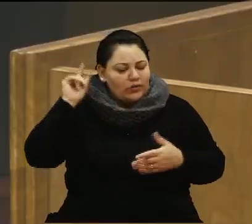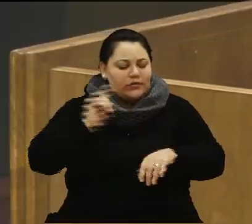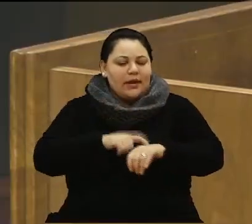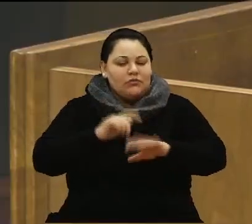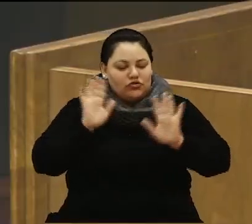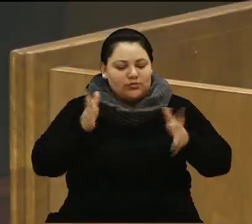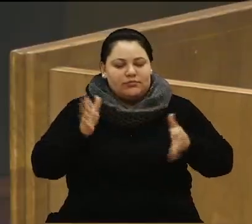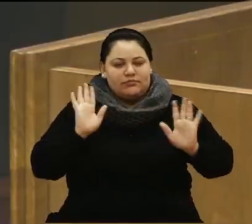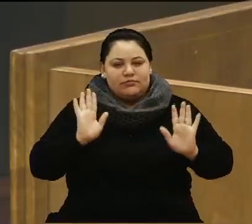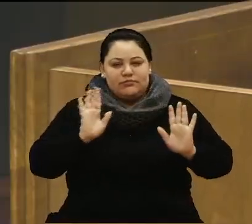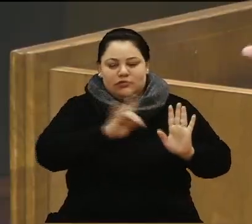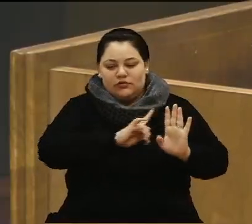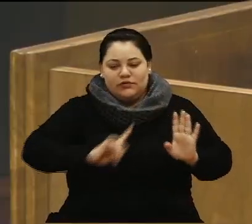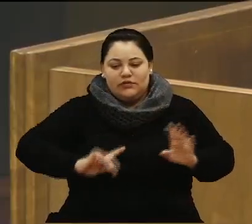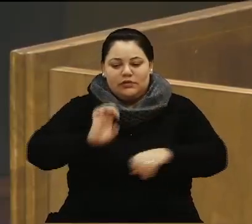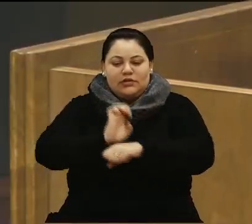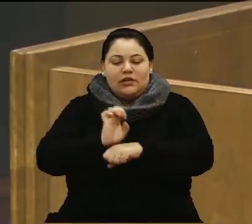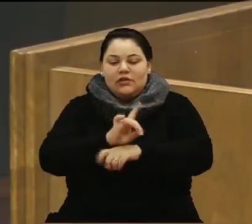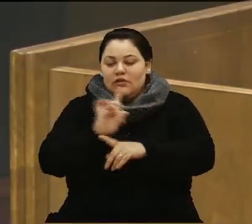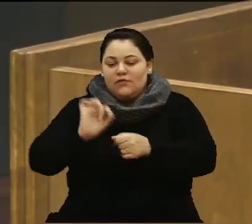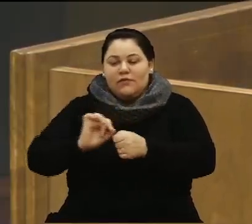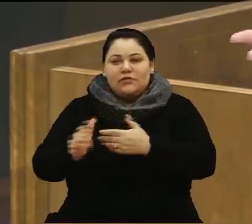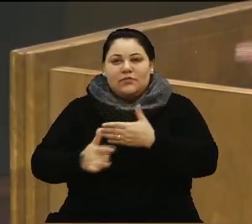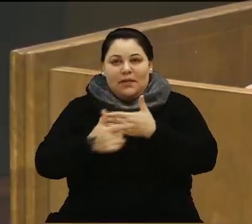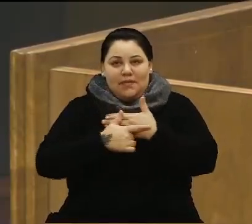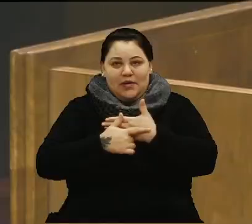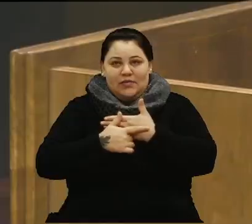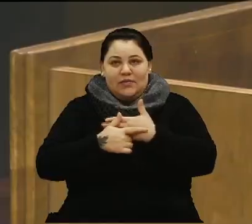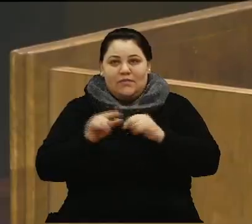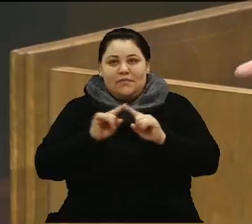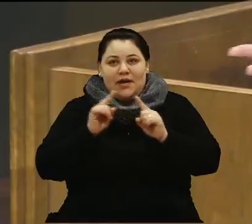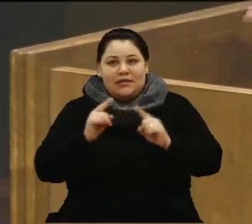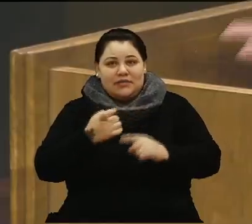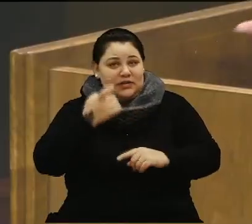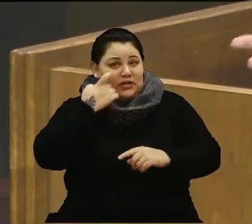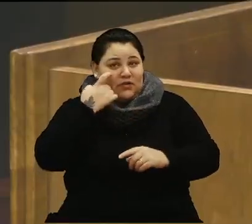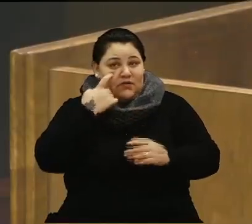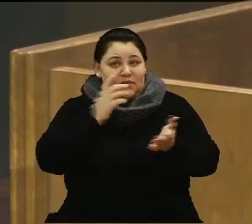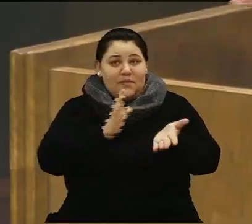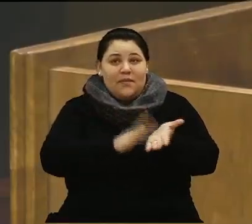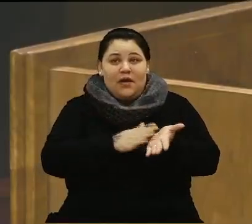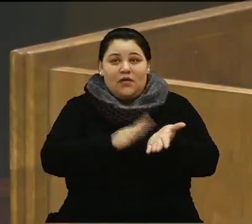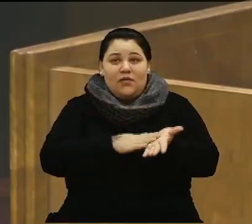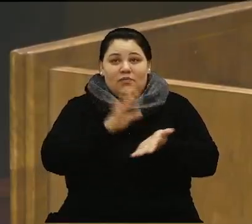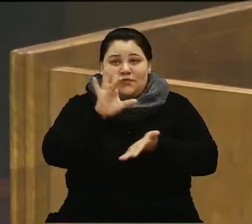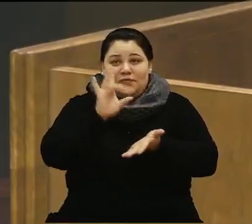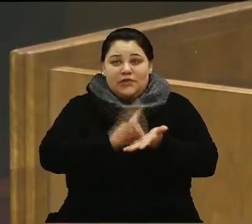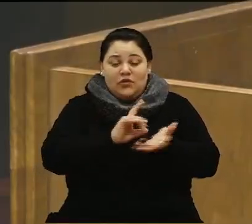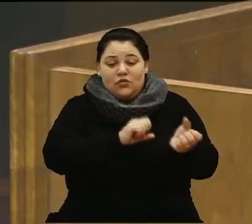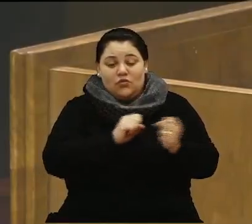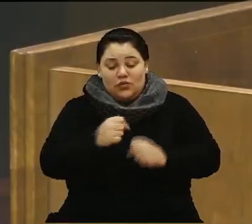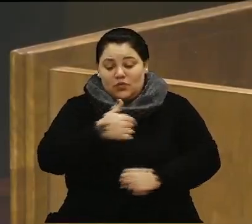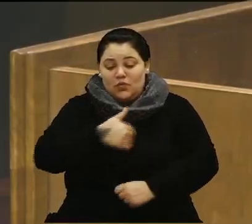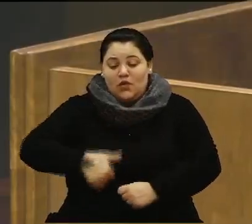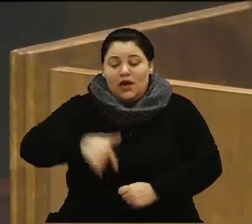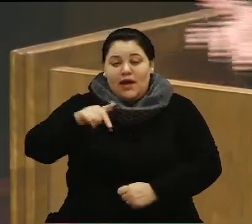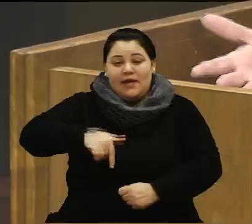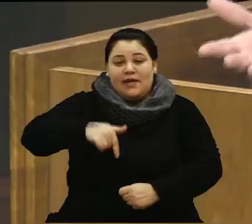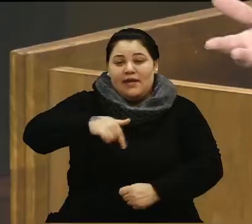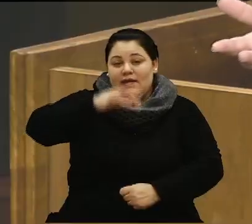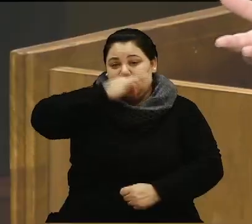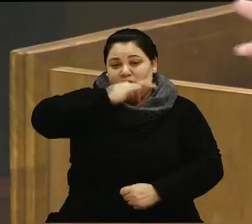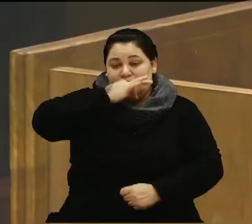O governo do estado não faz o seu papel, mas a gente não vê uma cobrança efetiva do poder público de Caxias do Sul